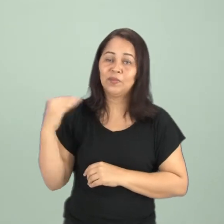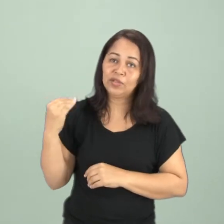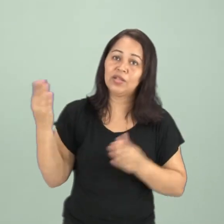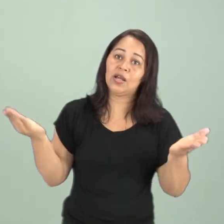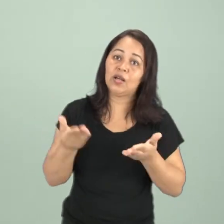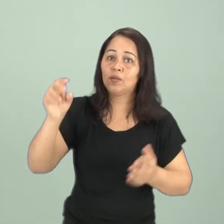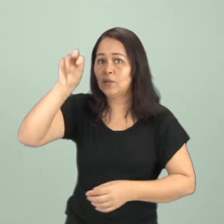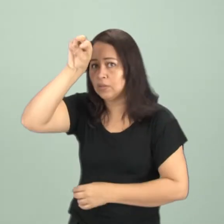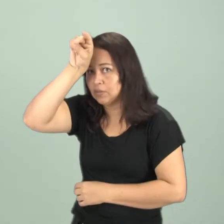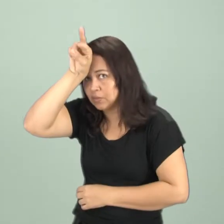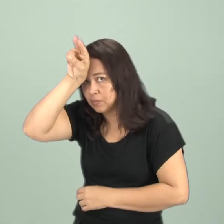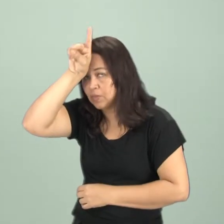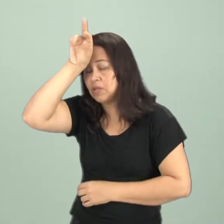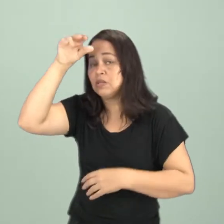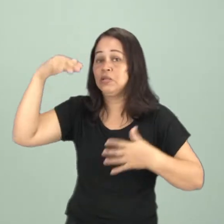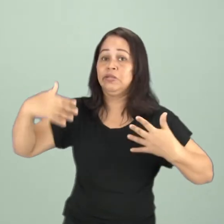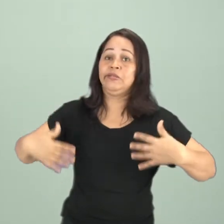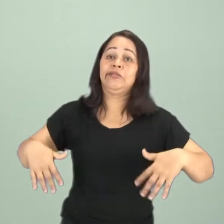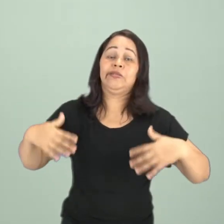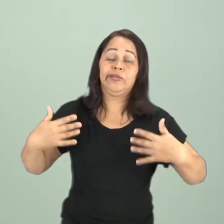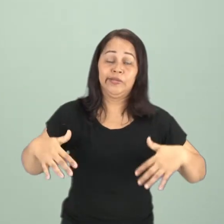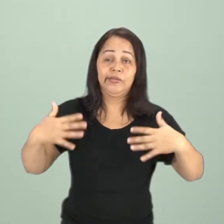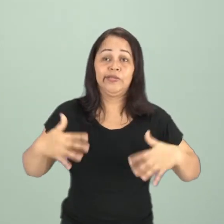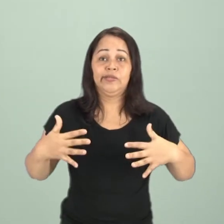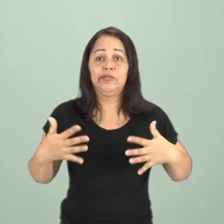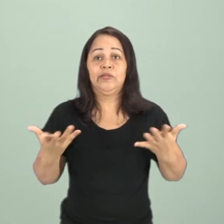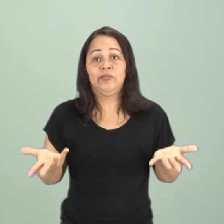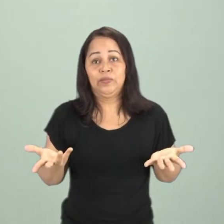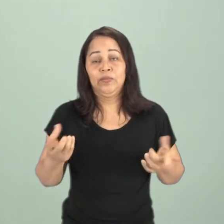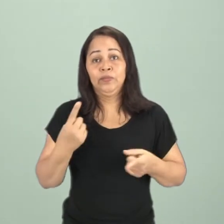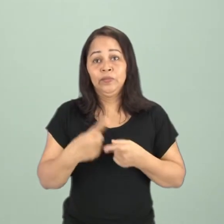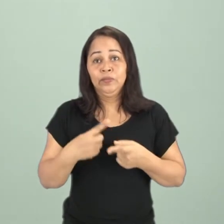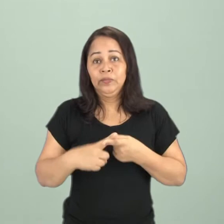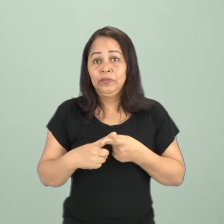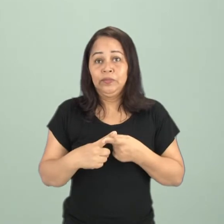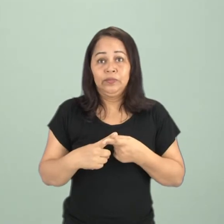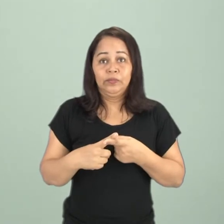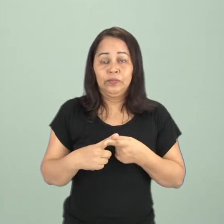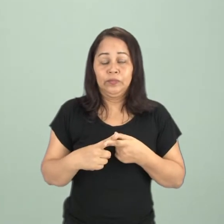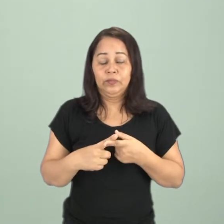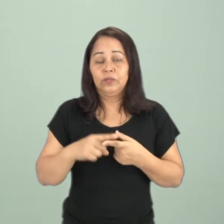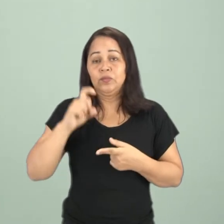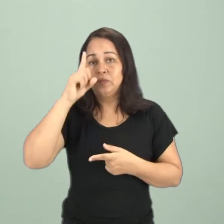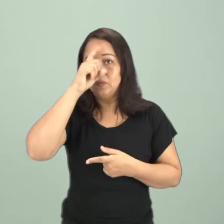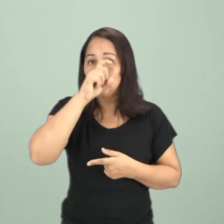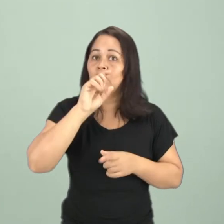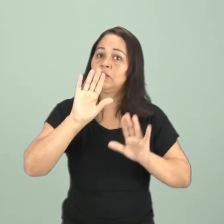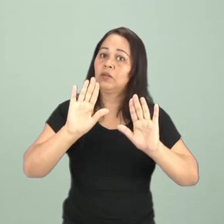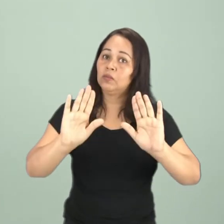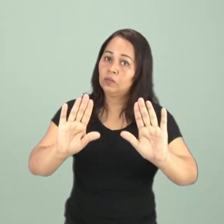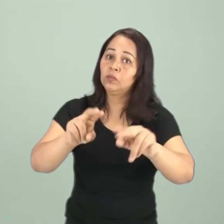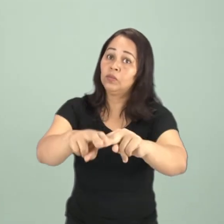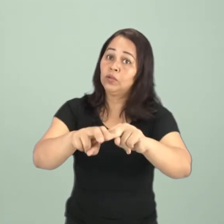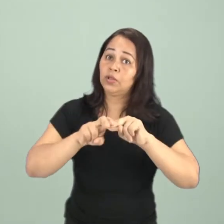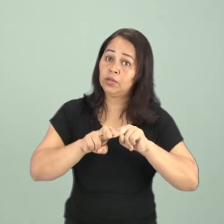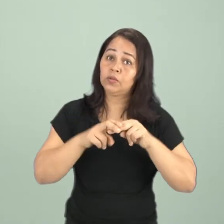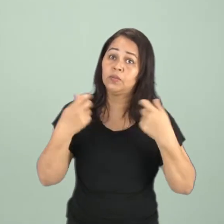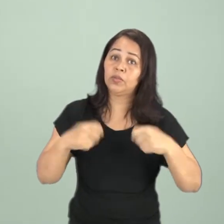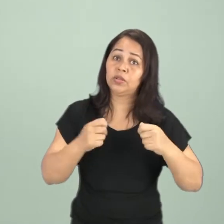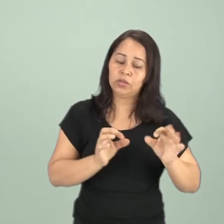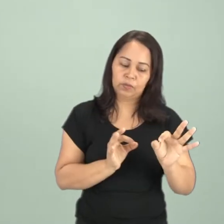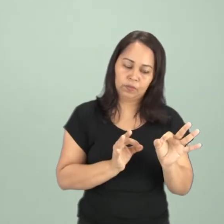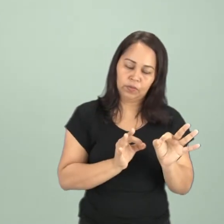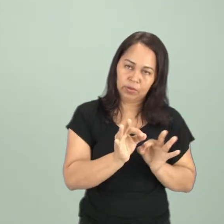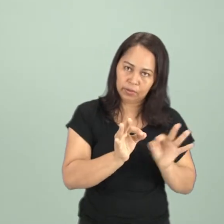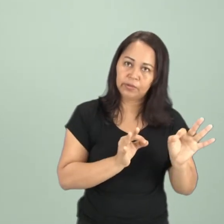então contornar toda a situação que eles criaram. Então, quando a gente fala em planejar, em fazer algo, tem que